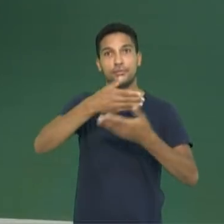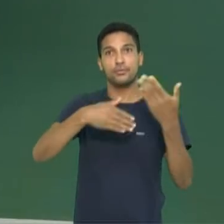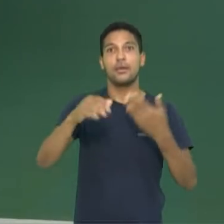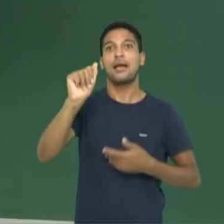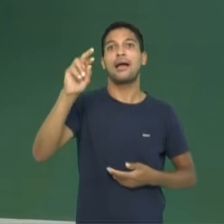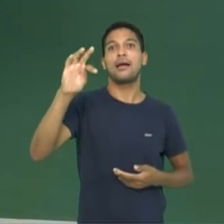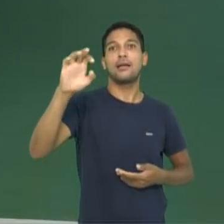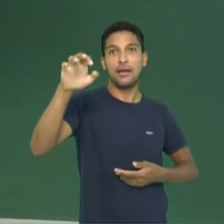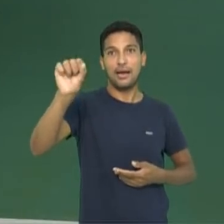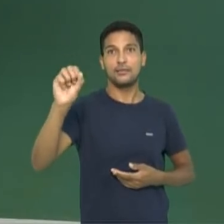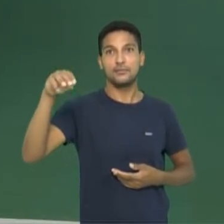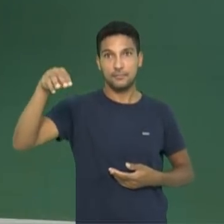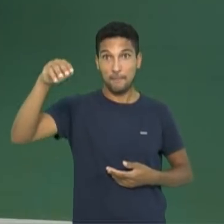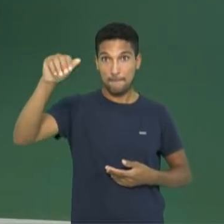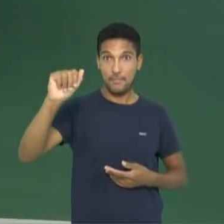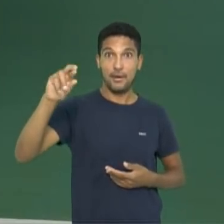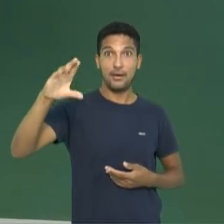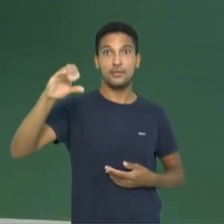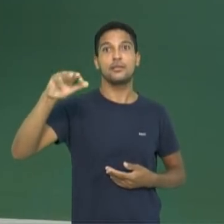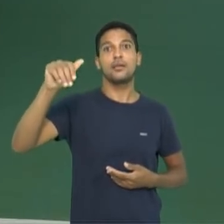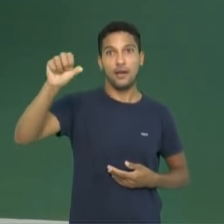lutas estão presentes nas artes